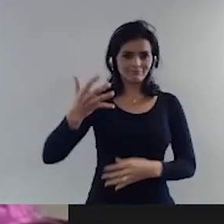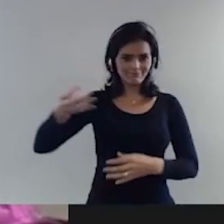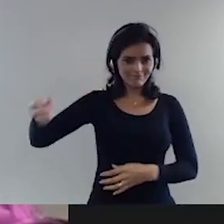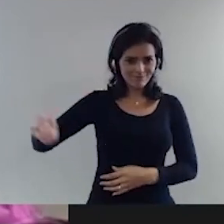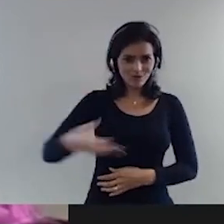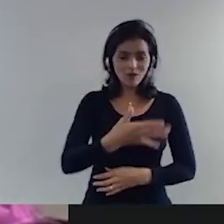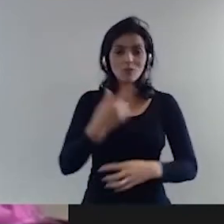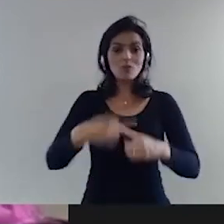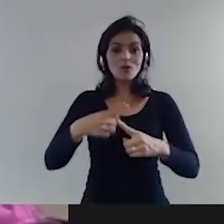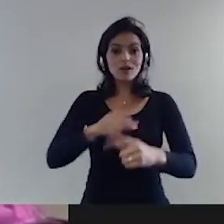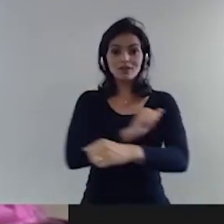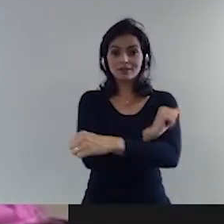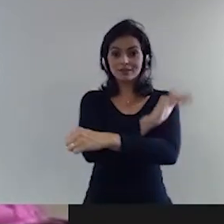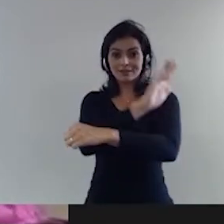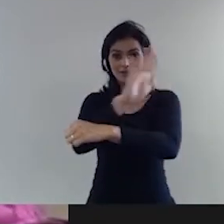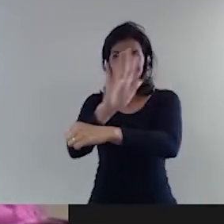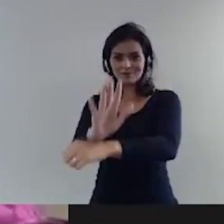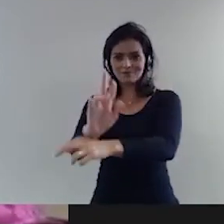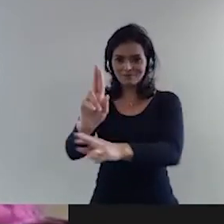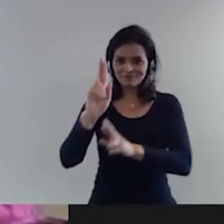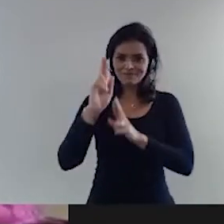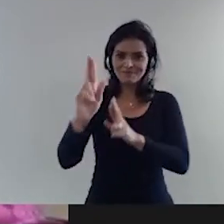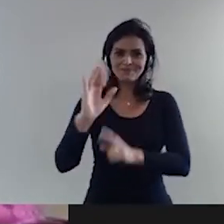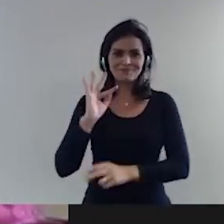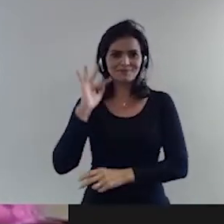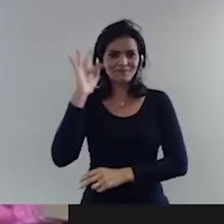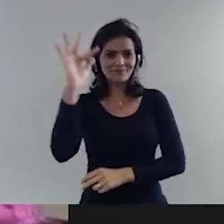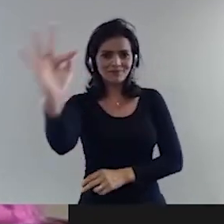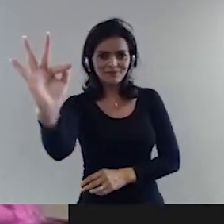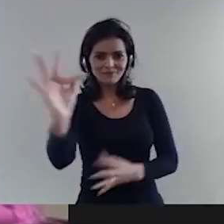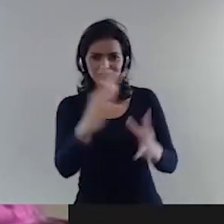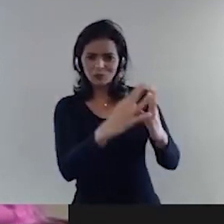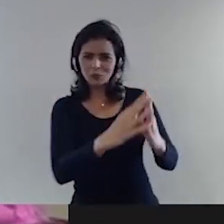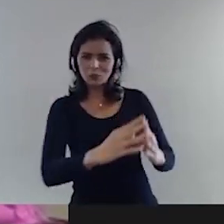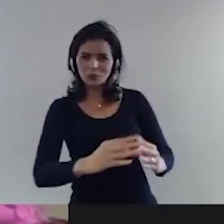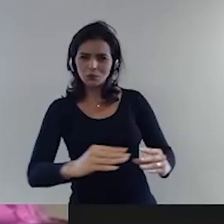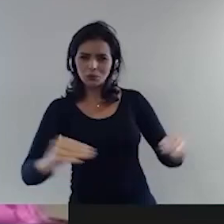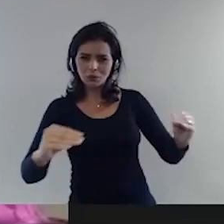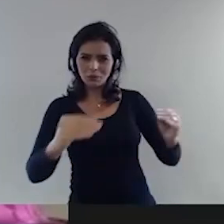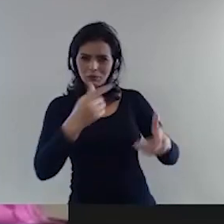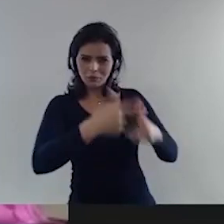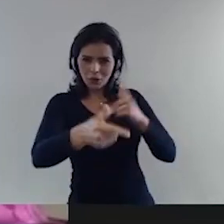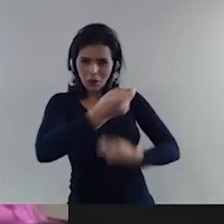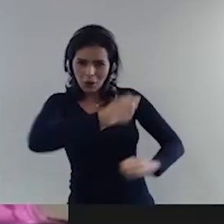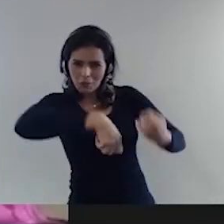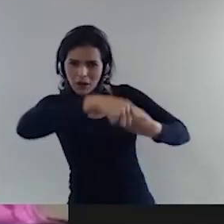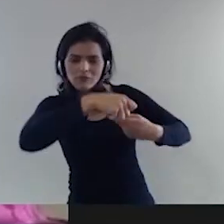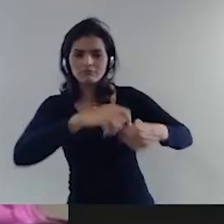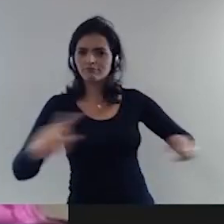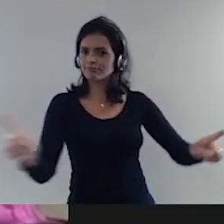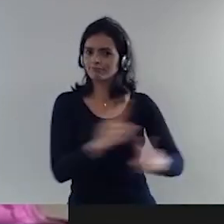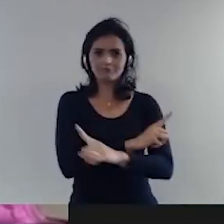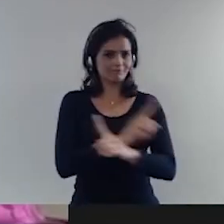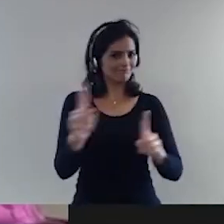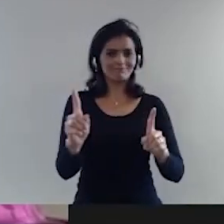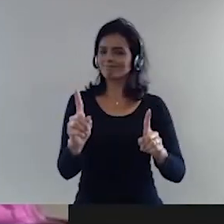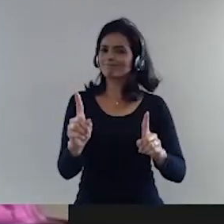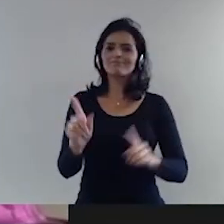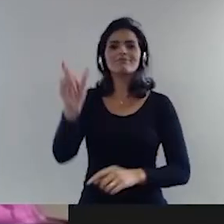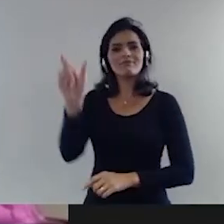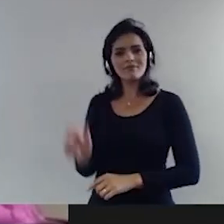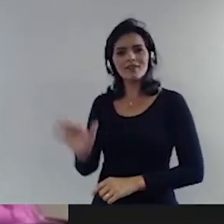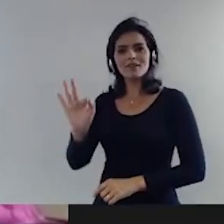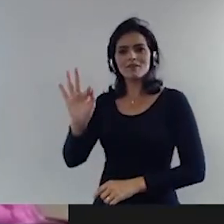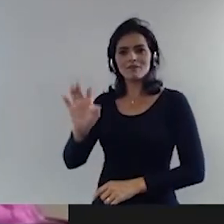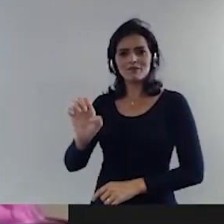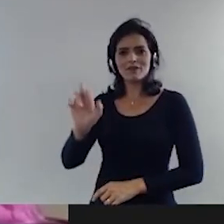nosso esperançar não se perderá na crise. Passo a palavra ao primeiro expositor,